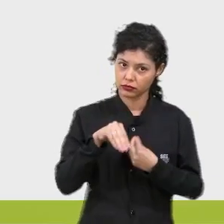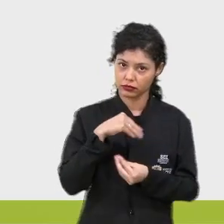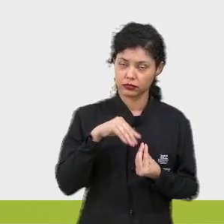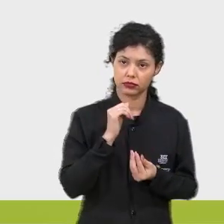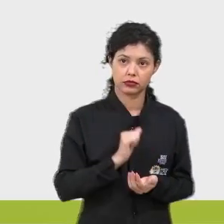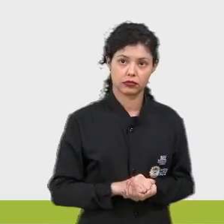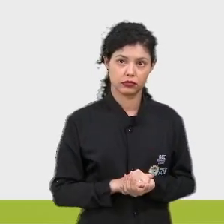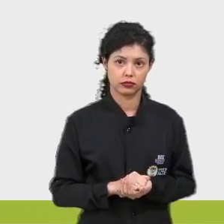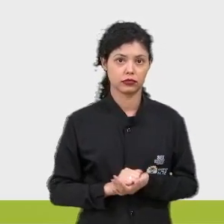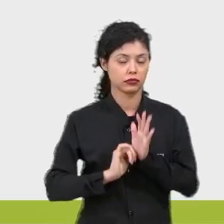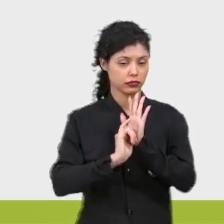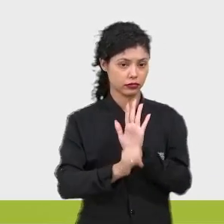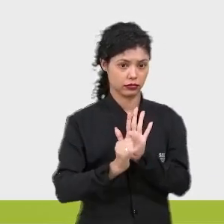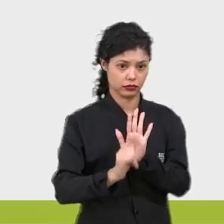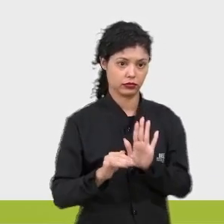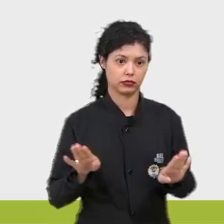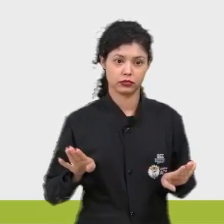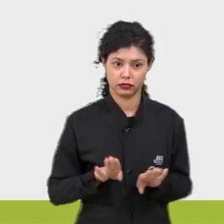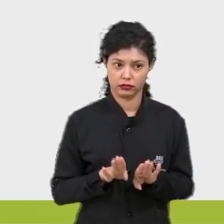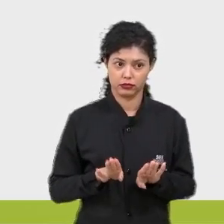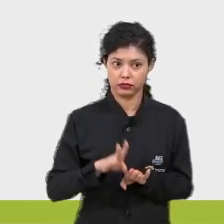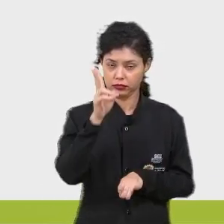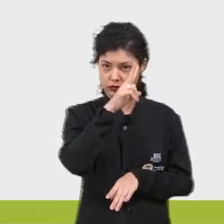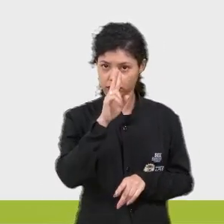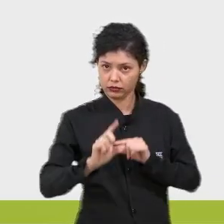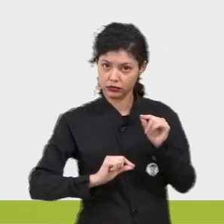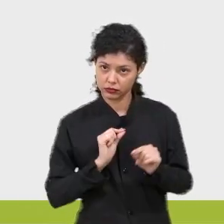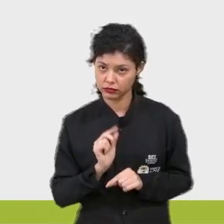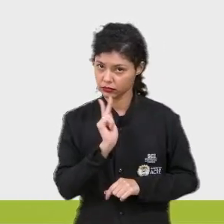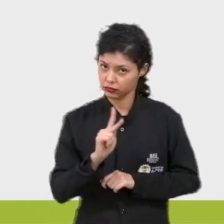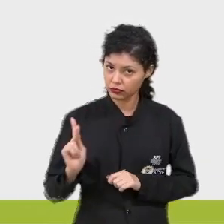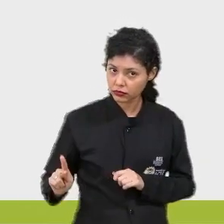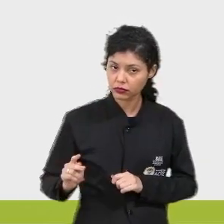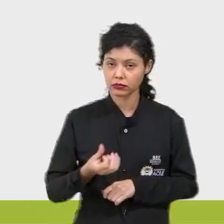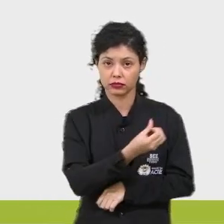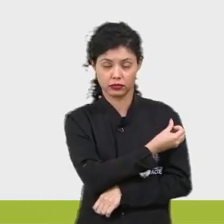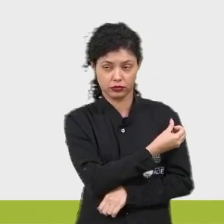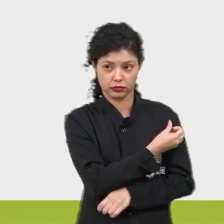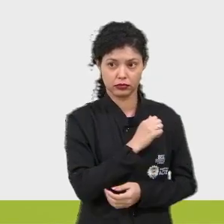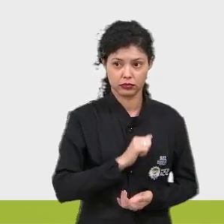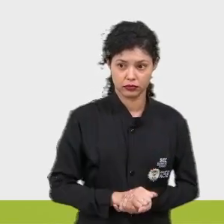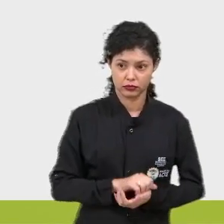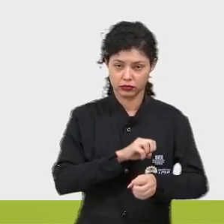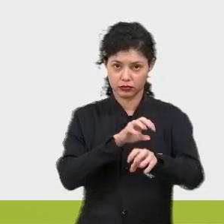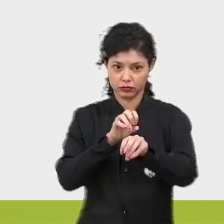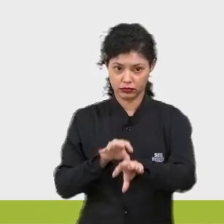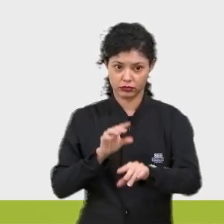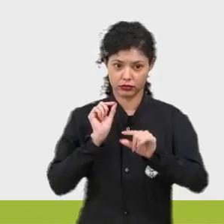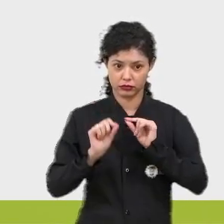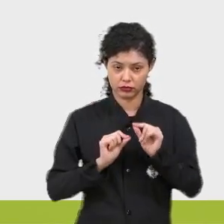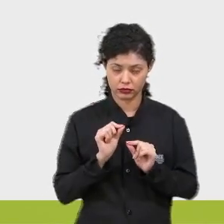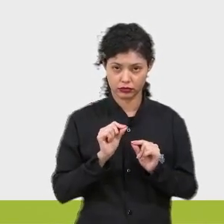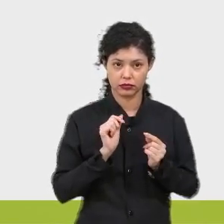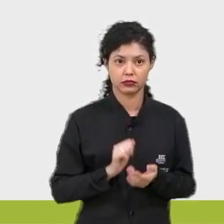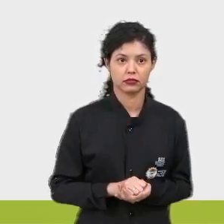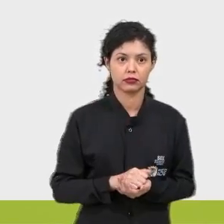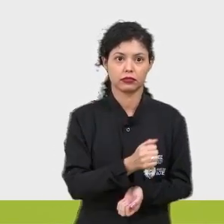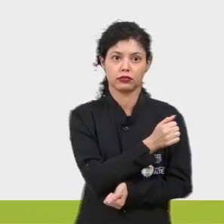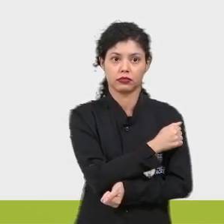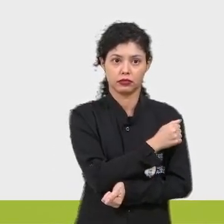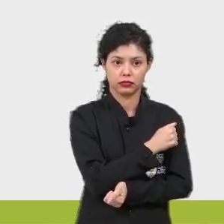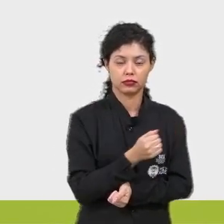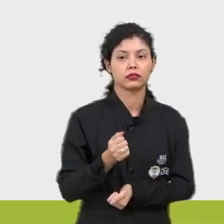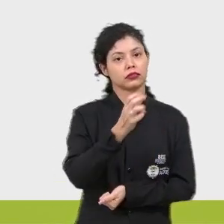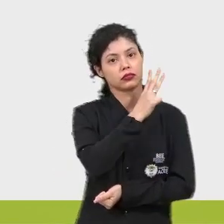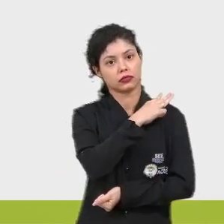o narrador também. Lembrem-se lá da professora do 6º ano, que ela ensinava para vocês, alunos hoje da